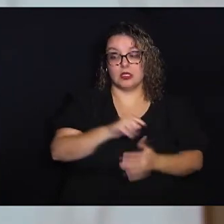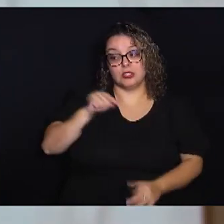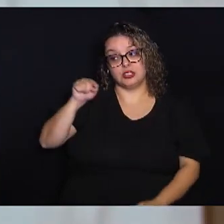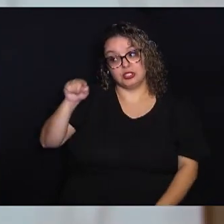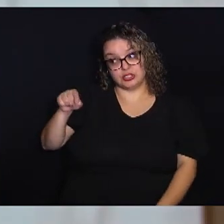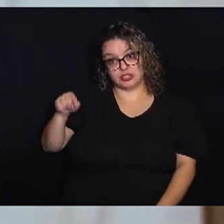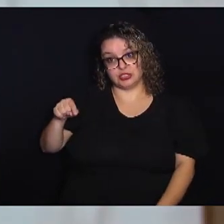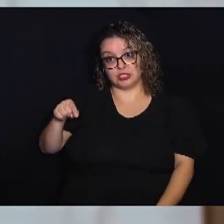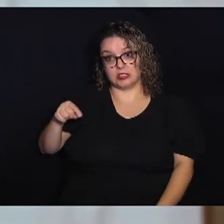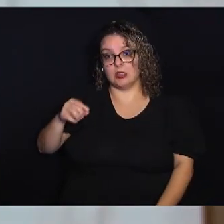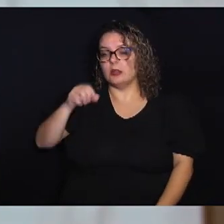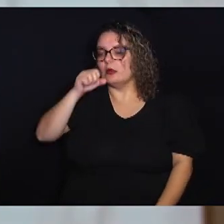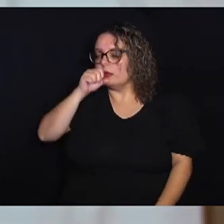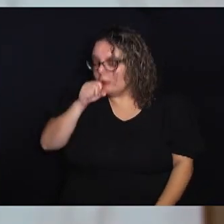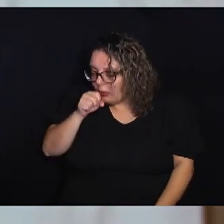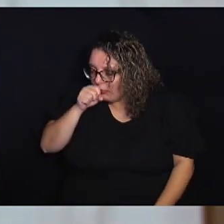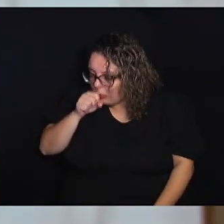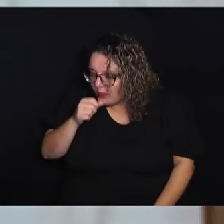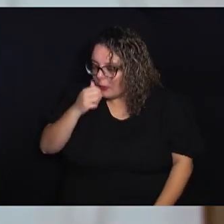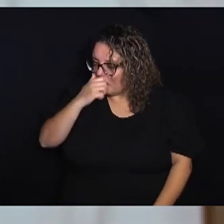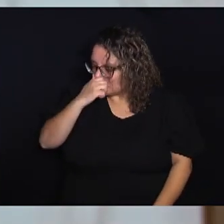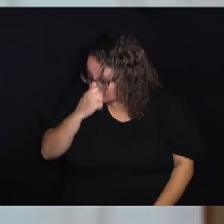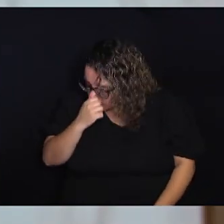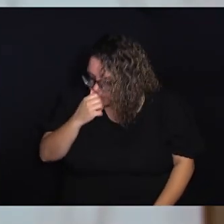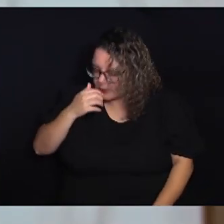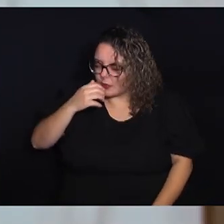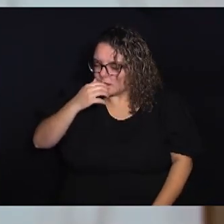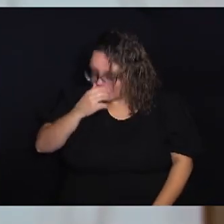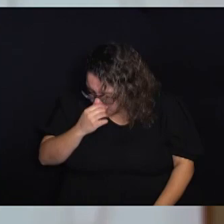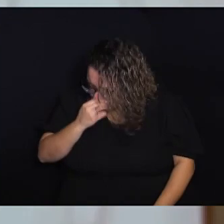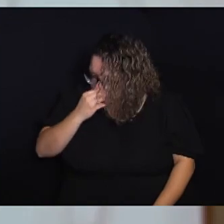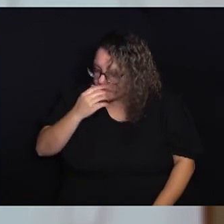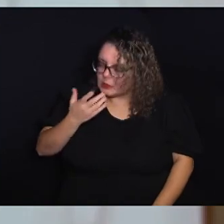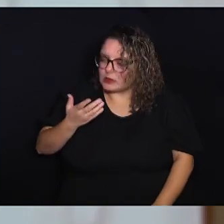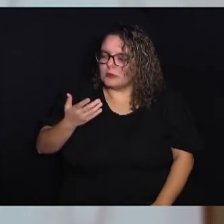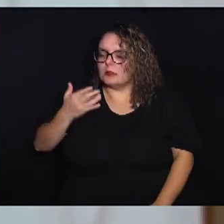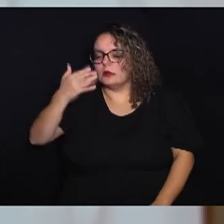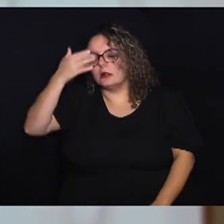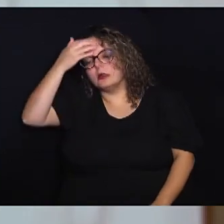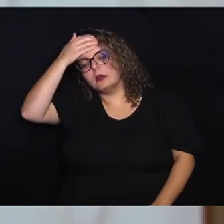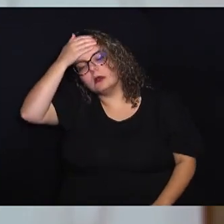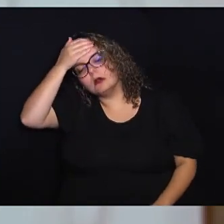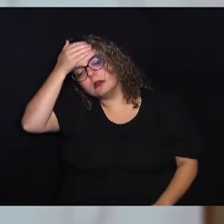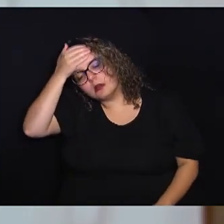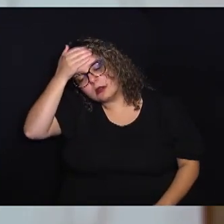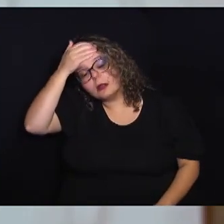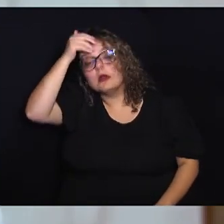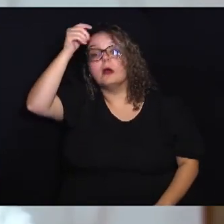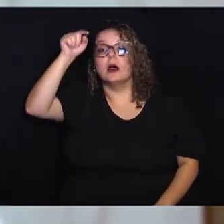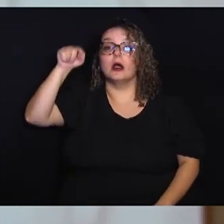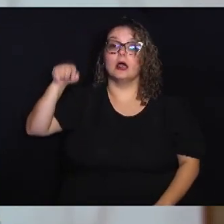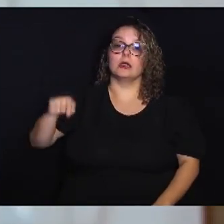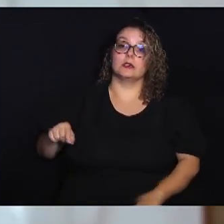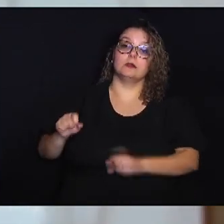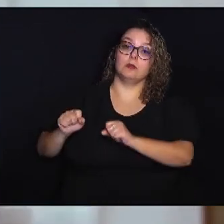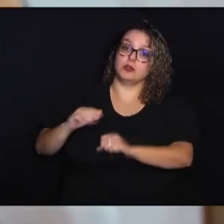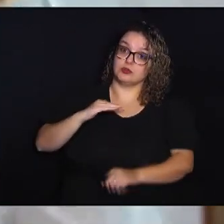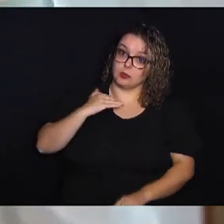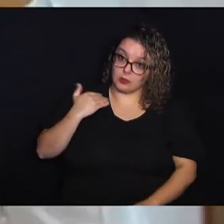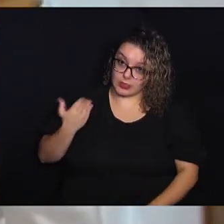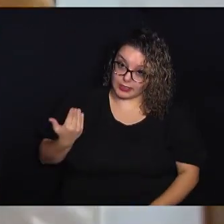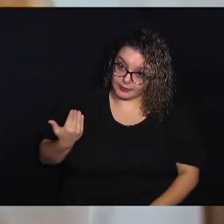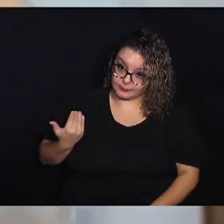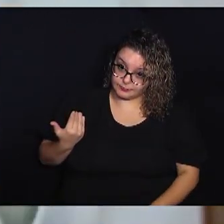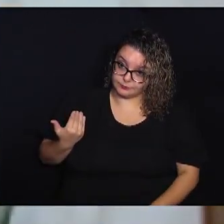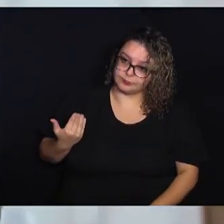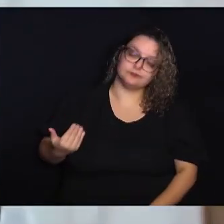na gripe, muitos casos podem levar a óbito. Então, as pessoas ficam internadas, hospitalizadas. A gripe,